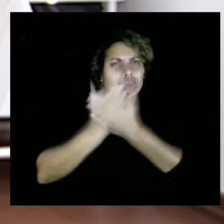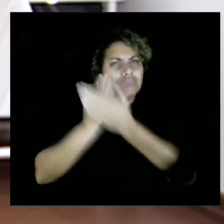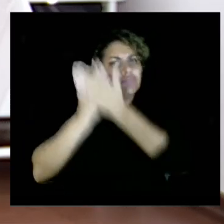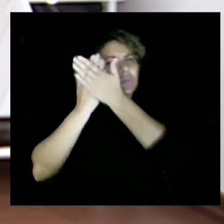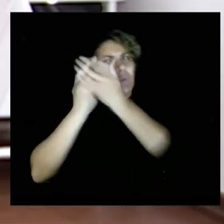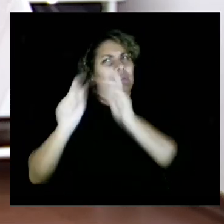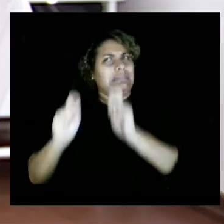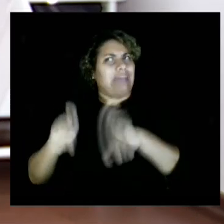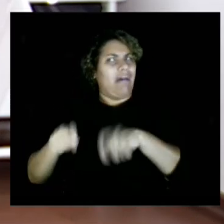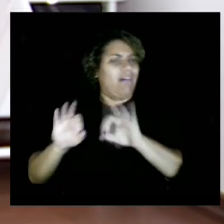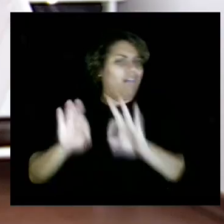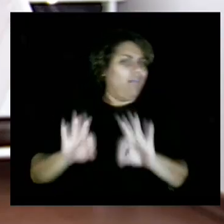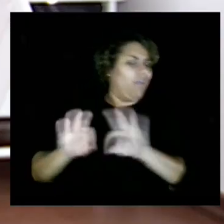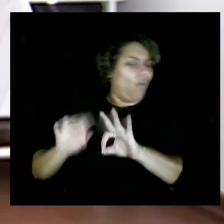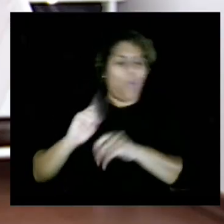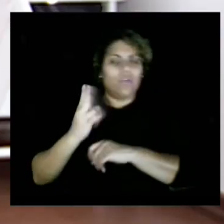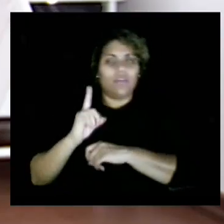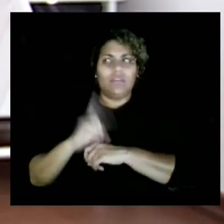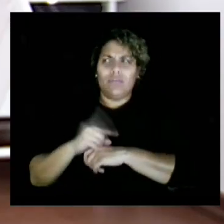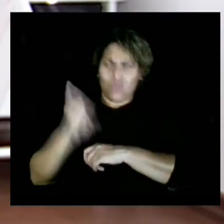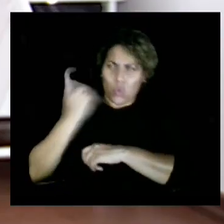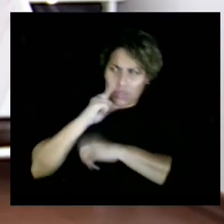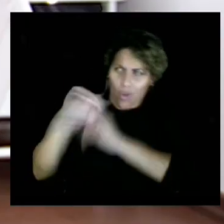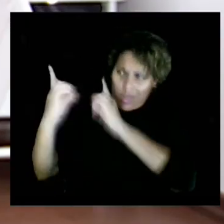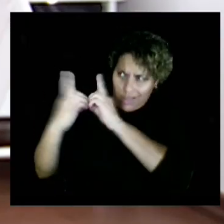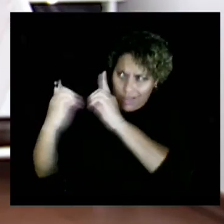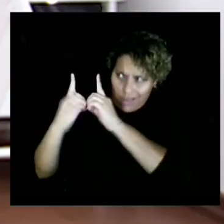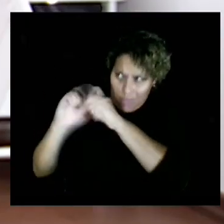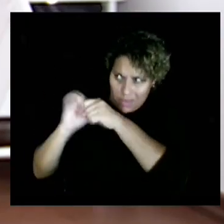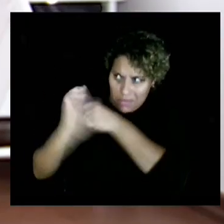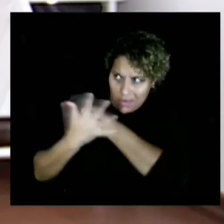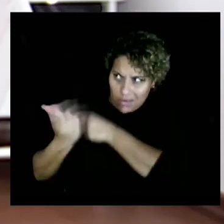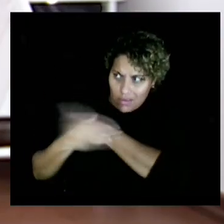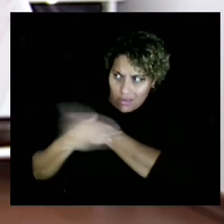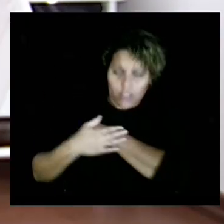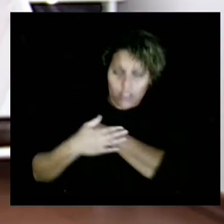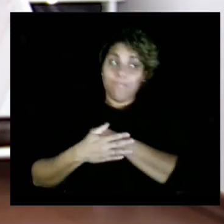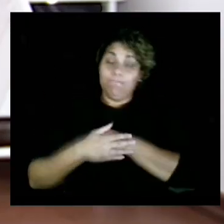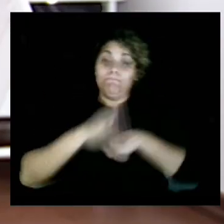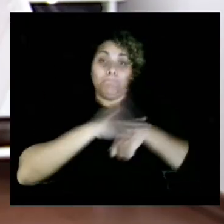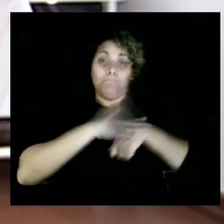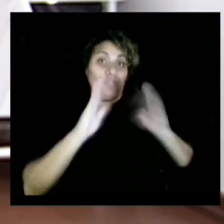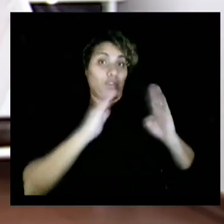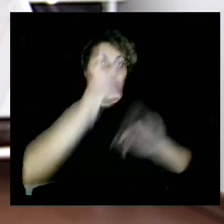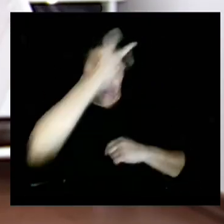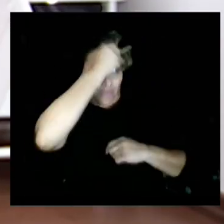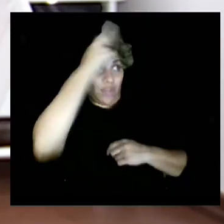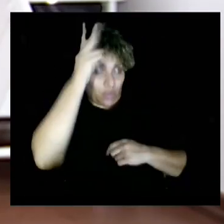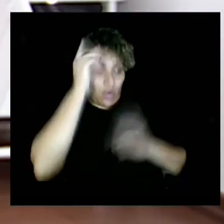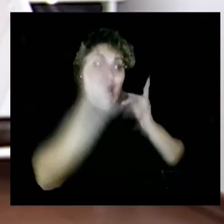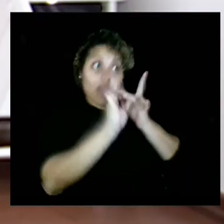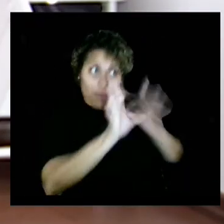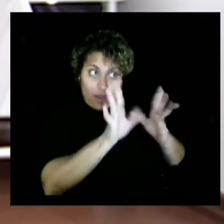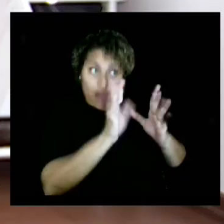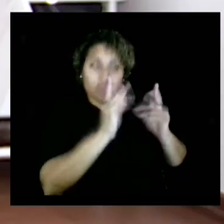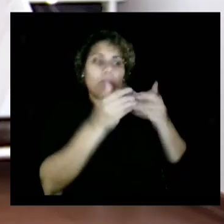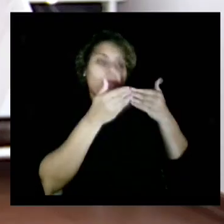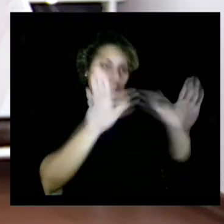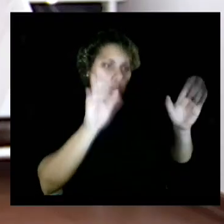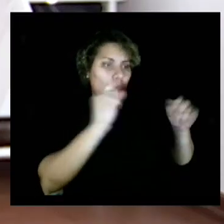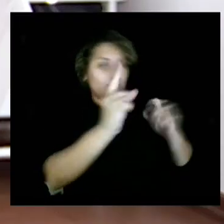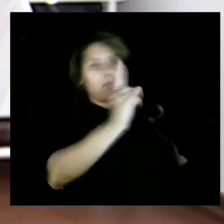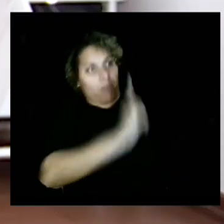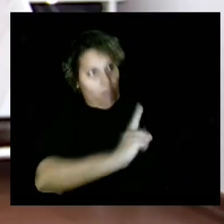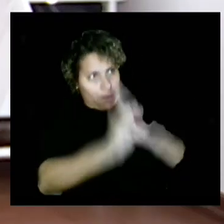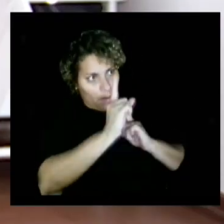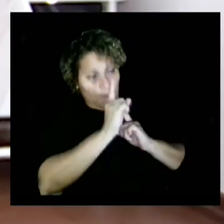porque assim... Você conseguiu atender na pandemia? Nos períodos que o prefeito liberava, a gente atendia. Aí, quando fechava.